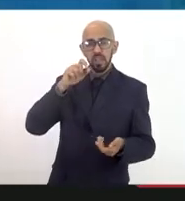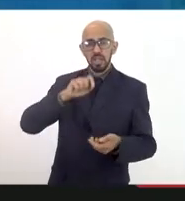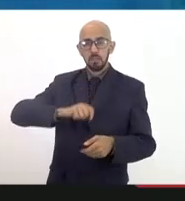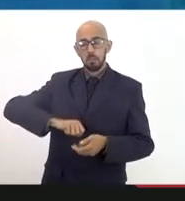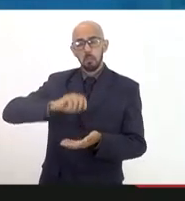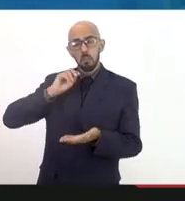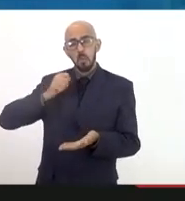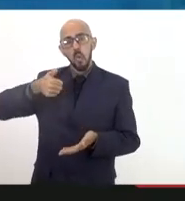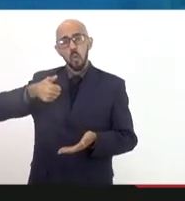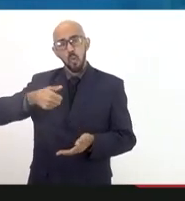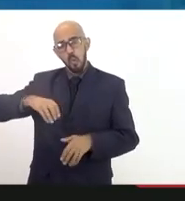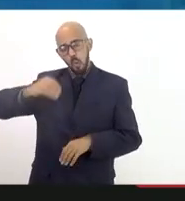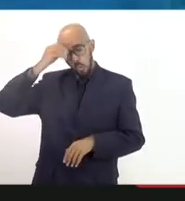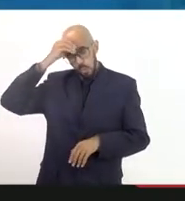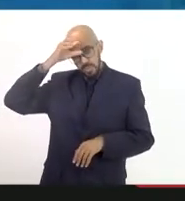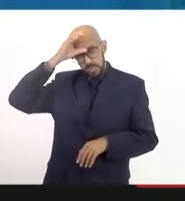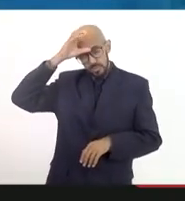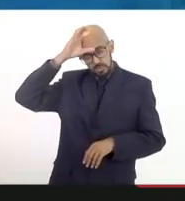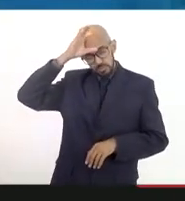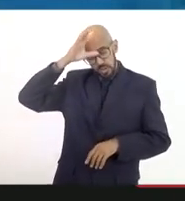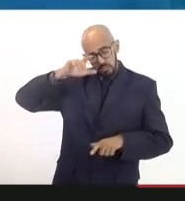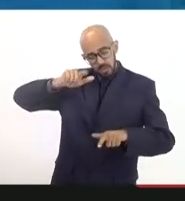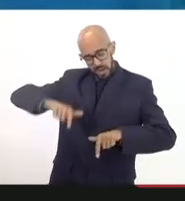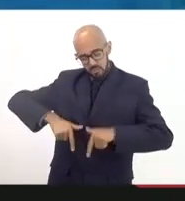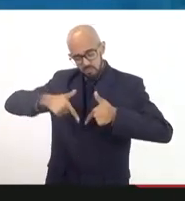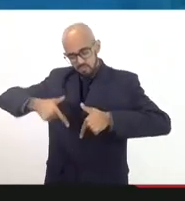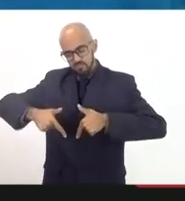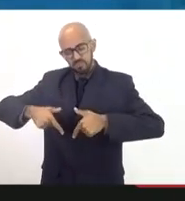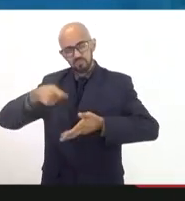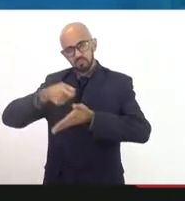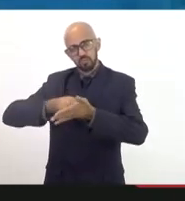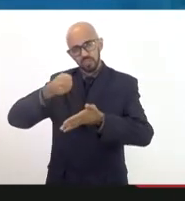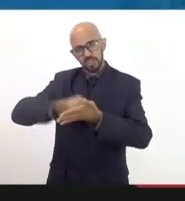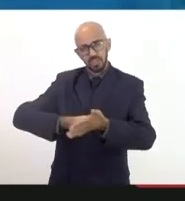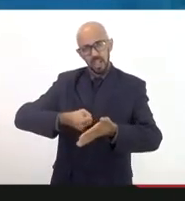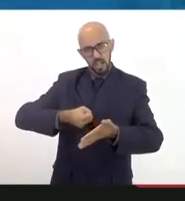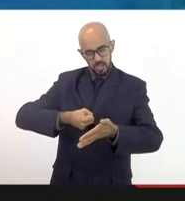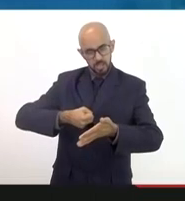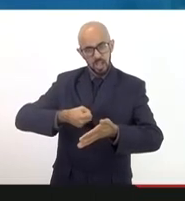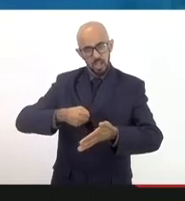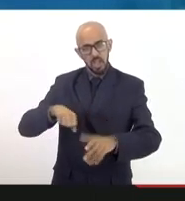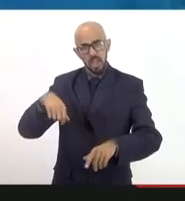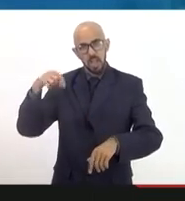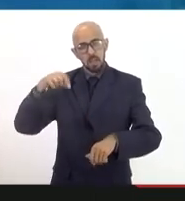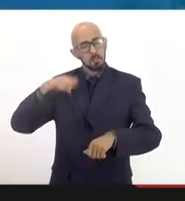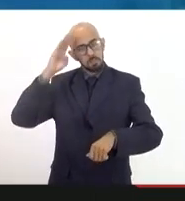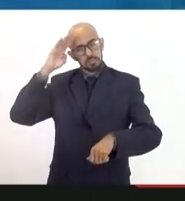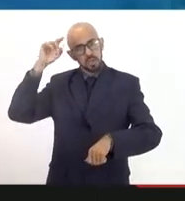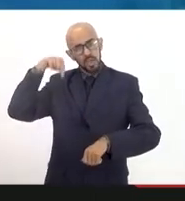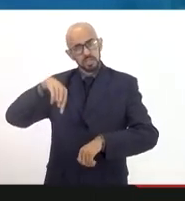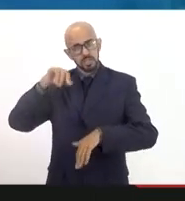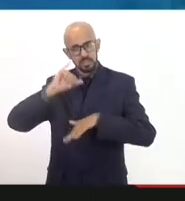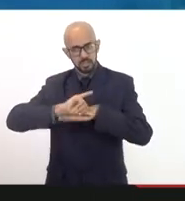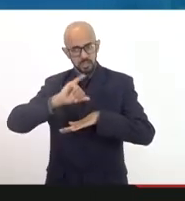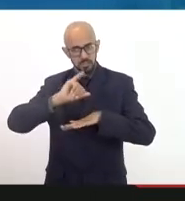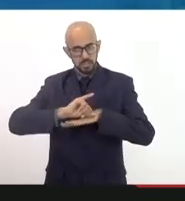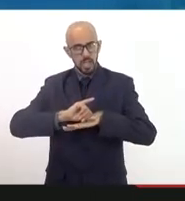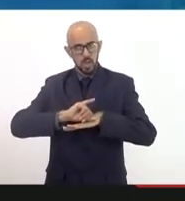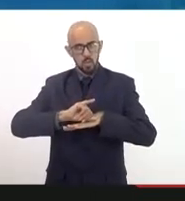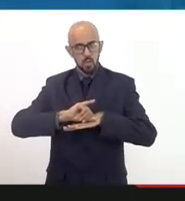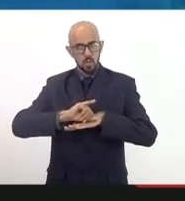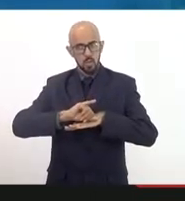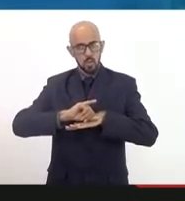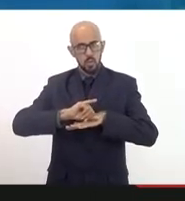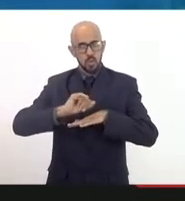esse enfrentamento, como tem sido até agora. Aqui no Rio de Janeiro, por exemplo, na capital, na cidade, eu queria situar bem a posição colocada pelo